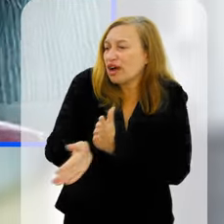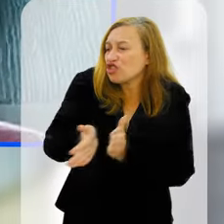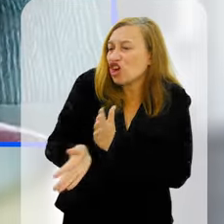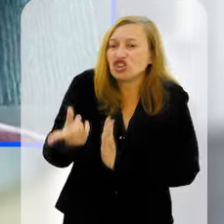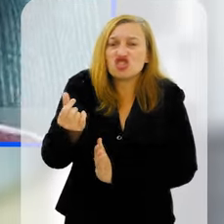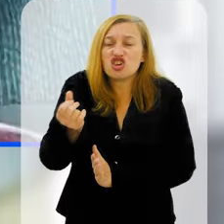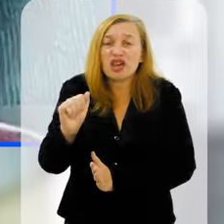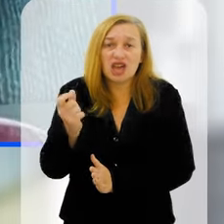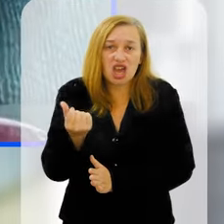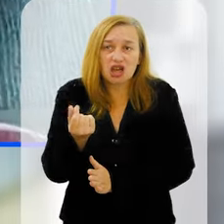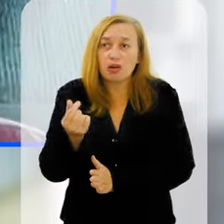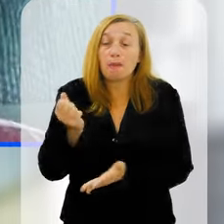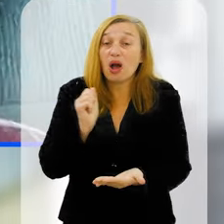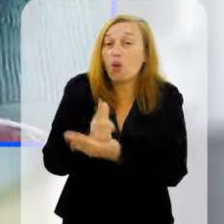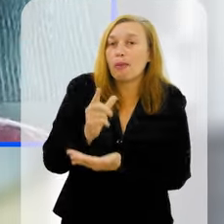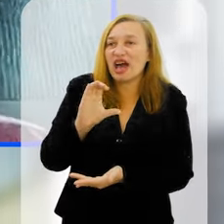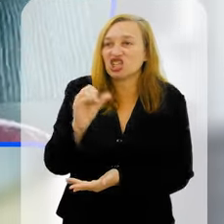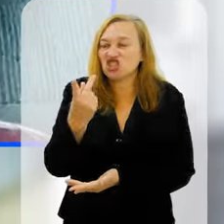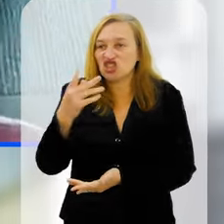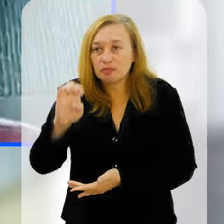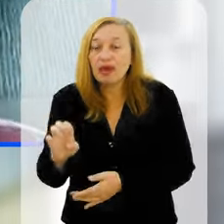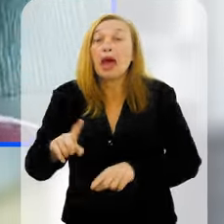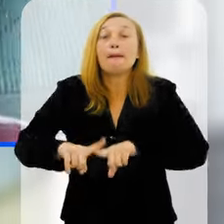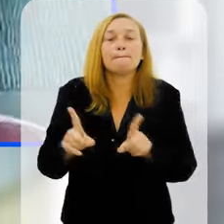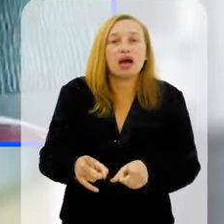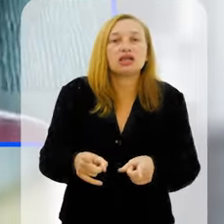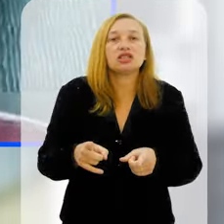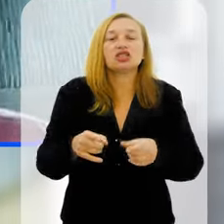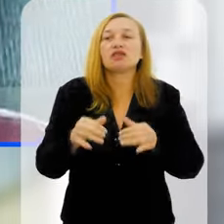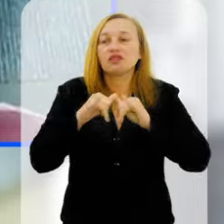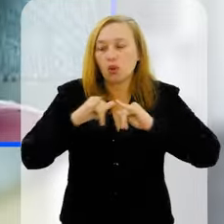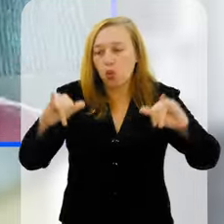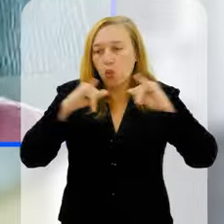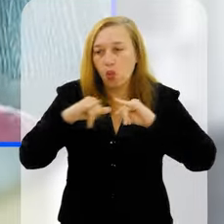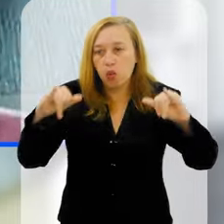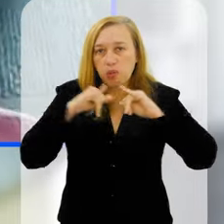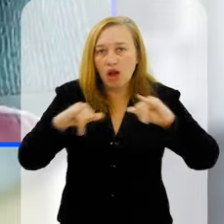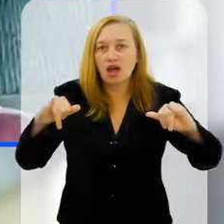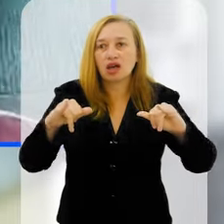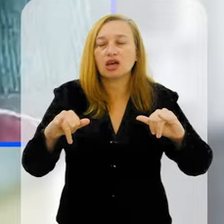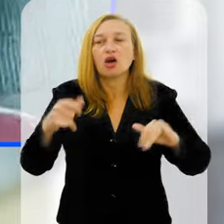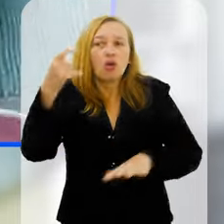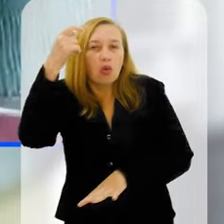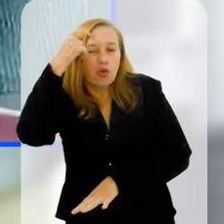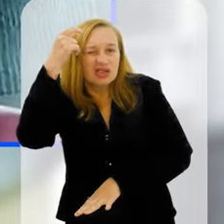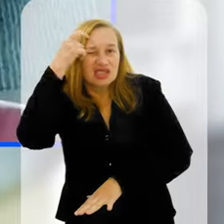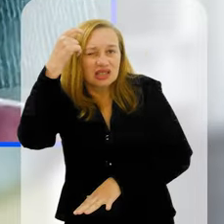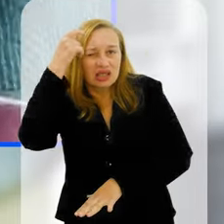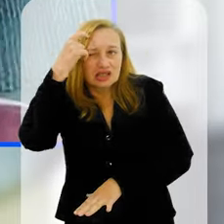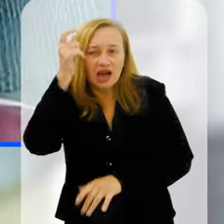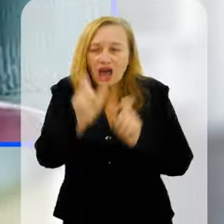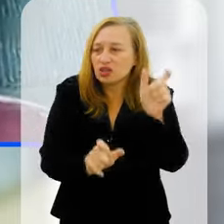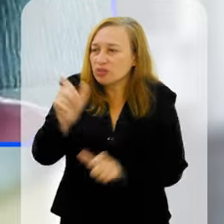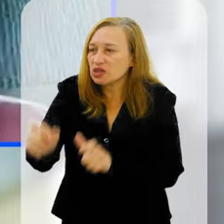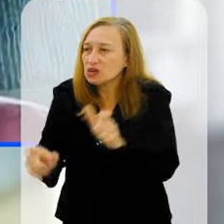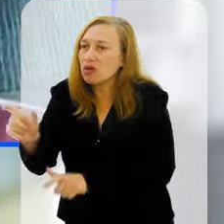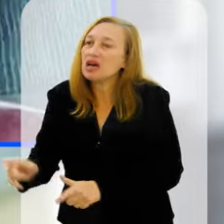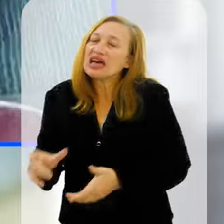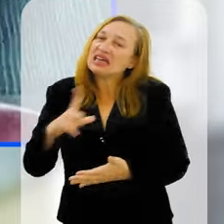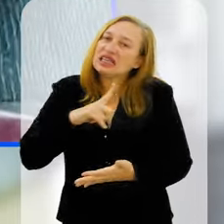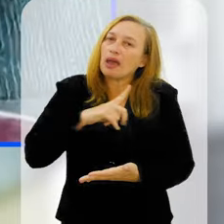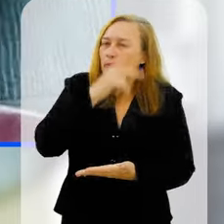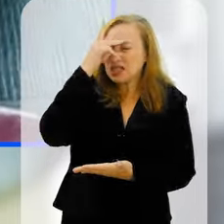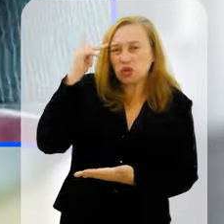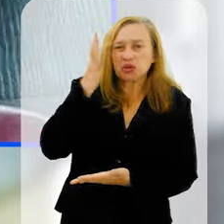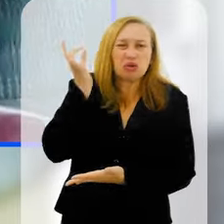de despender dinheiro. Mas a gente tem que continuar a campanha de esclarecimento, né, fundamental, porque as pessoas muitas vezes não